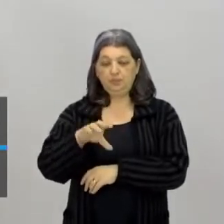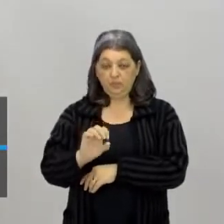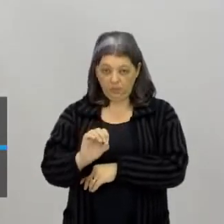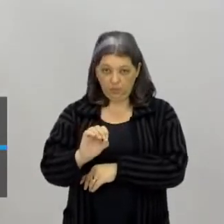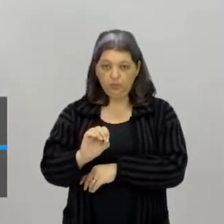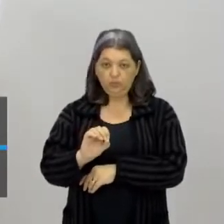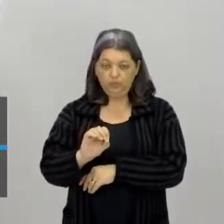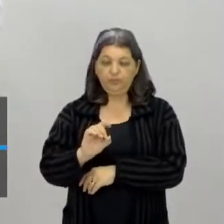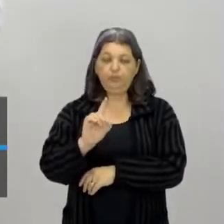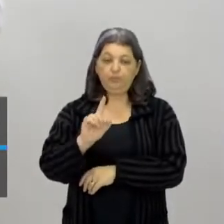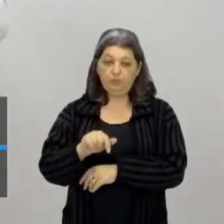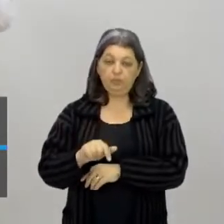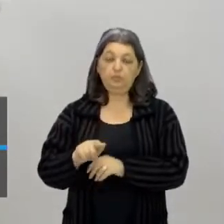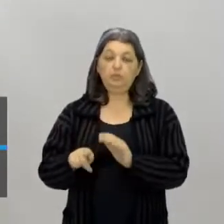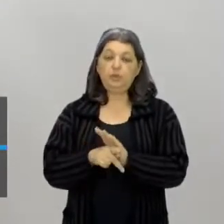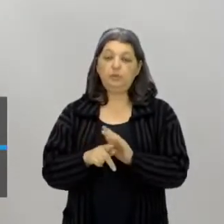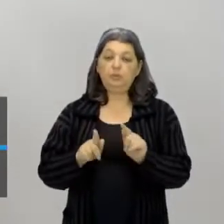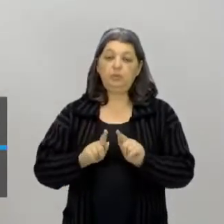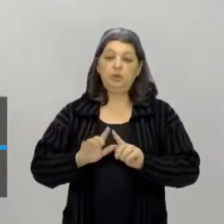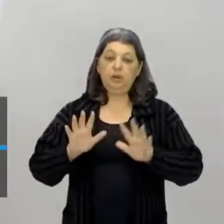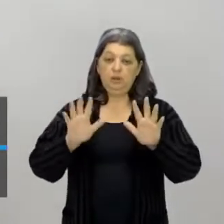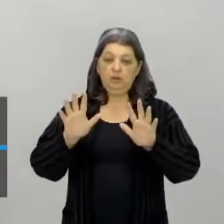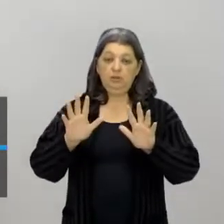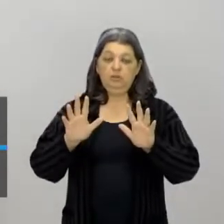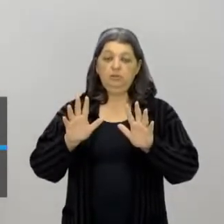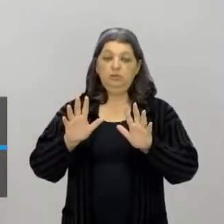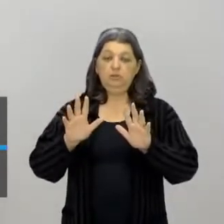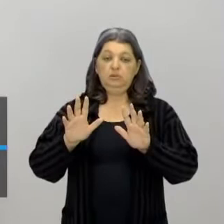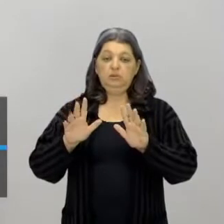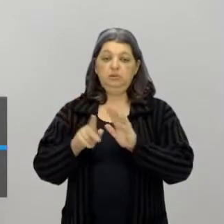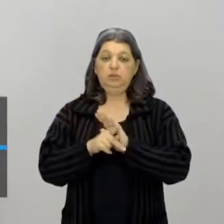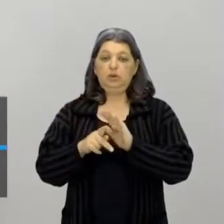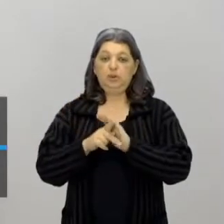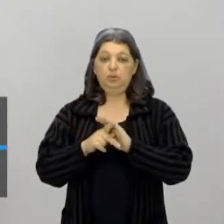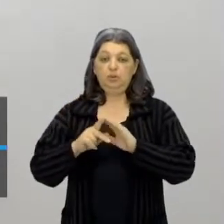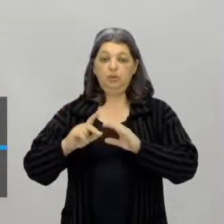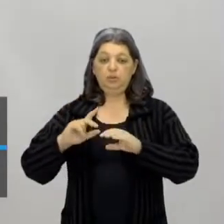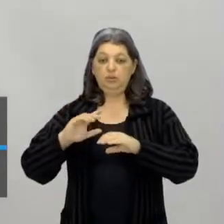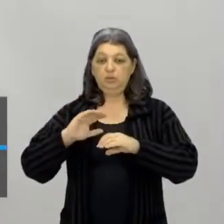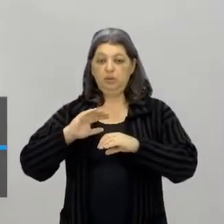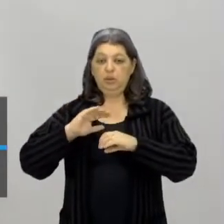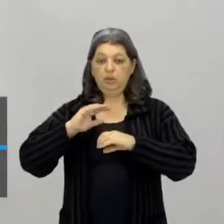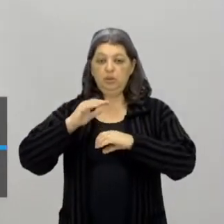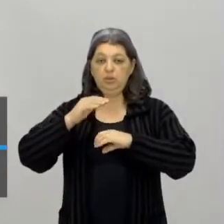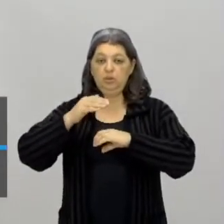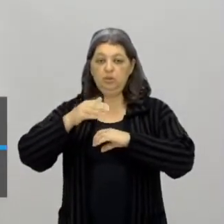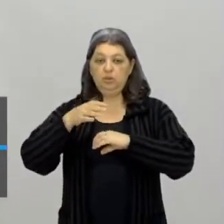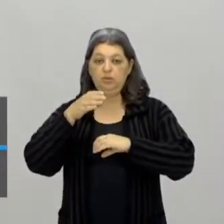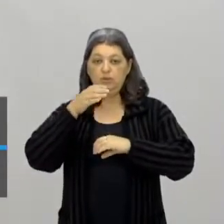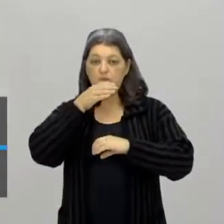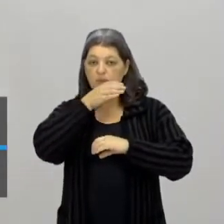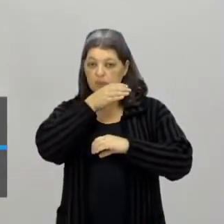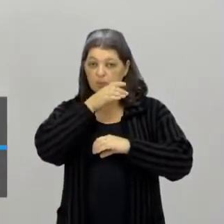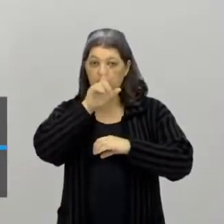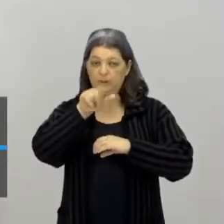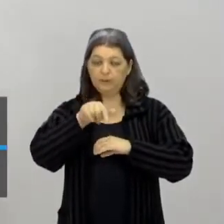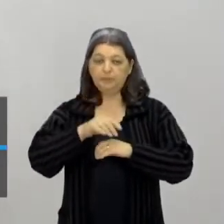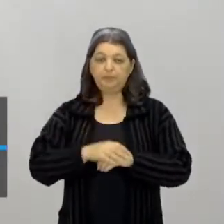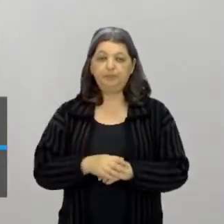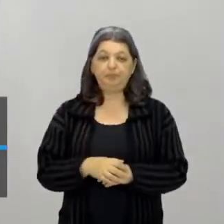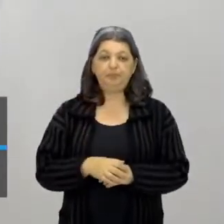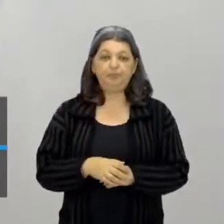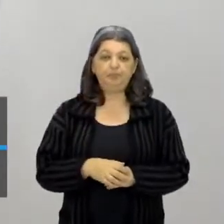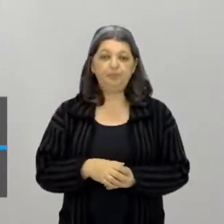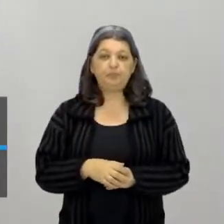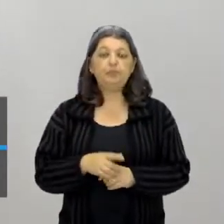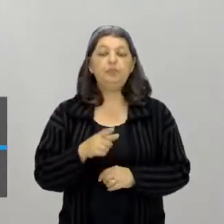de um dos gases estufa. Né, Joel? Sim. Aí, na sequência, ó, vou mudar aqui, ó,